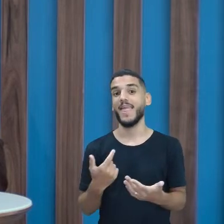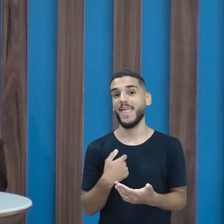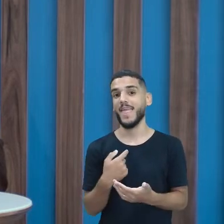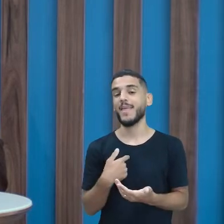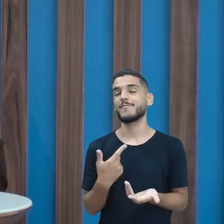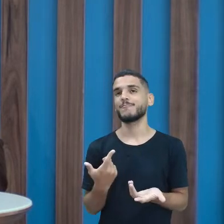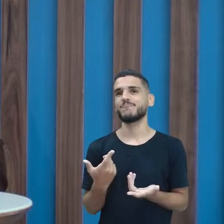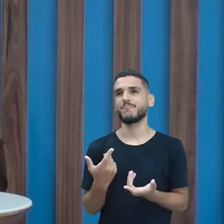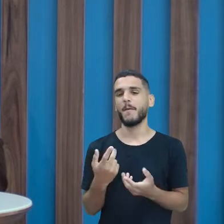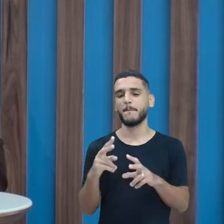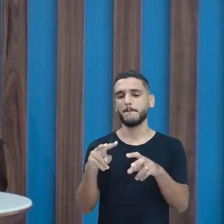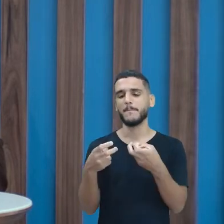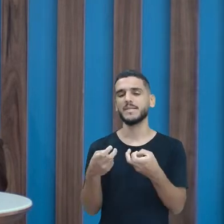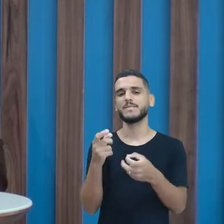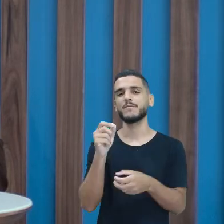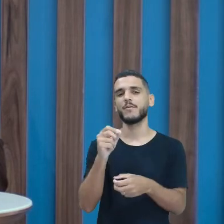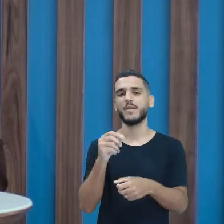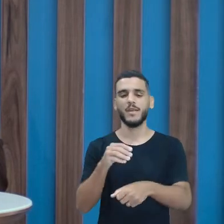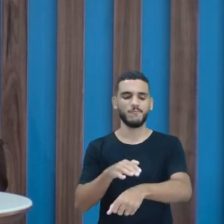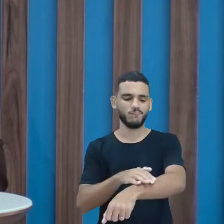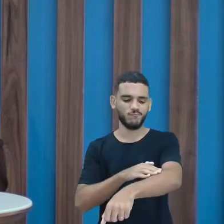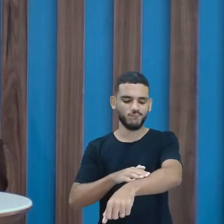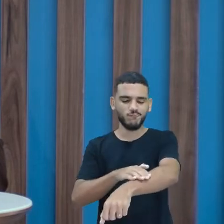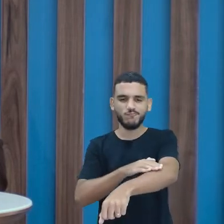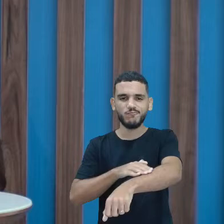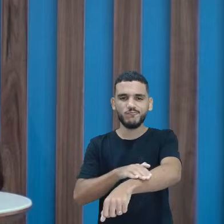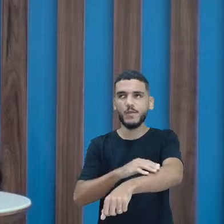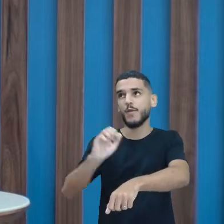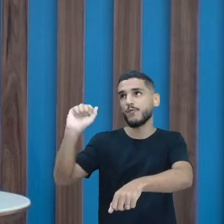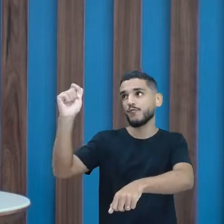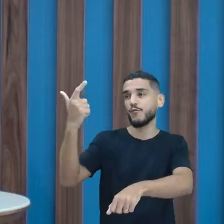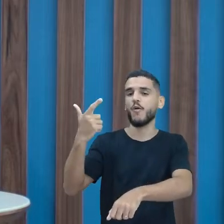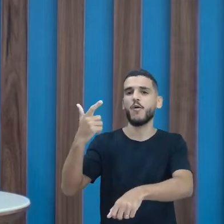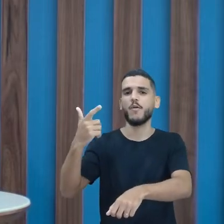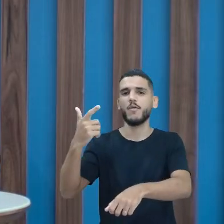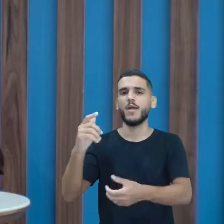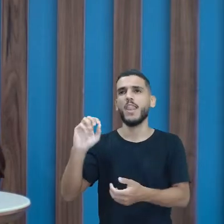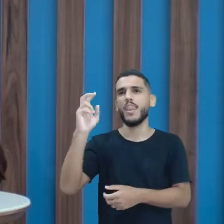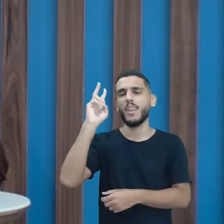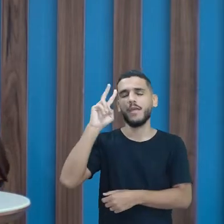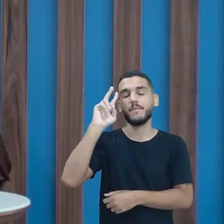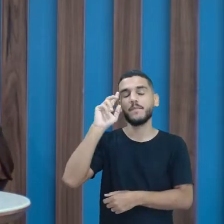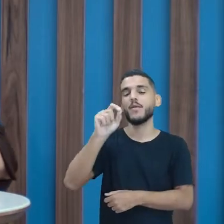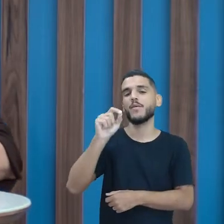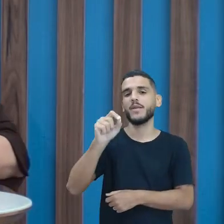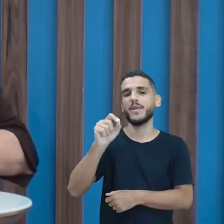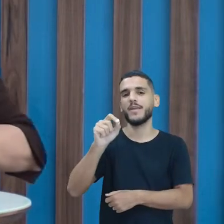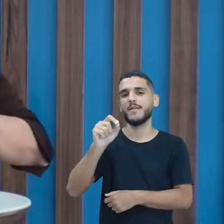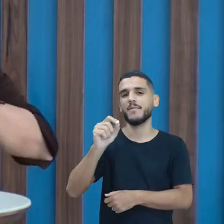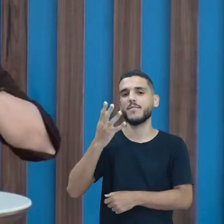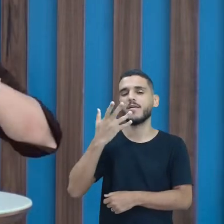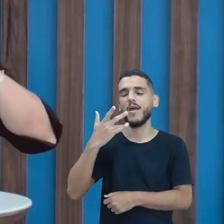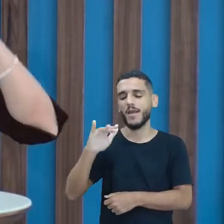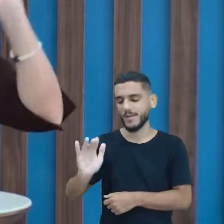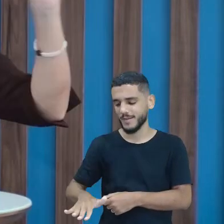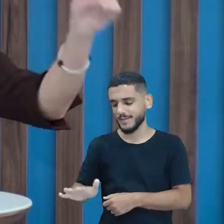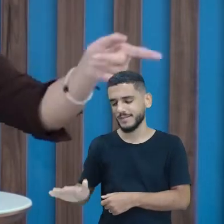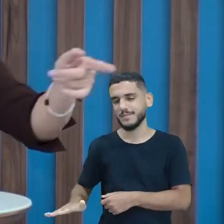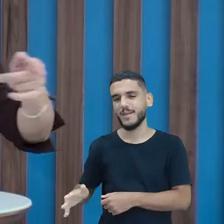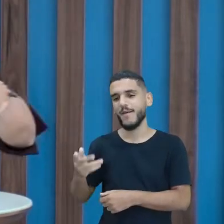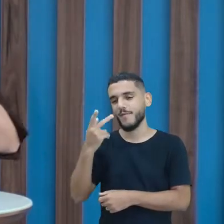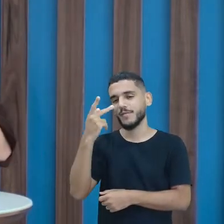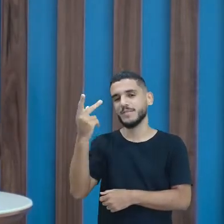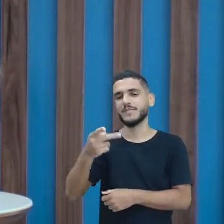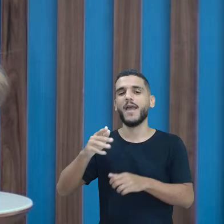solar. E aí, na hora, eu lembrei da minha infância, quando eu ia pra praia lá do